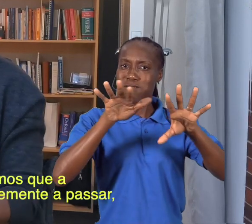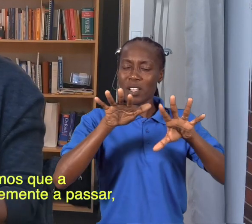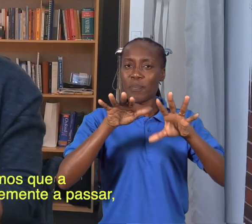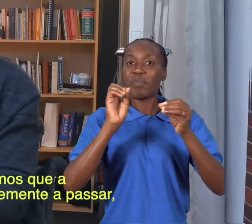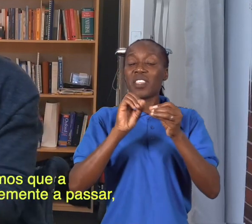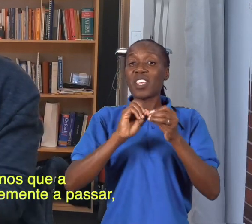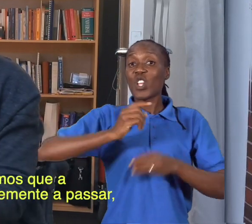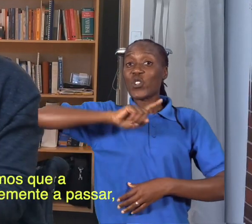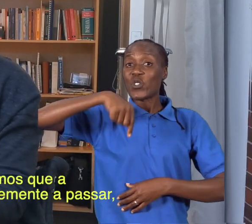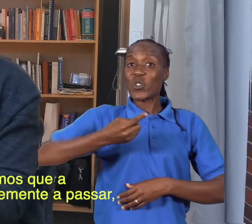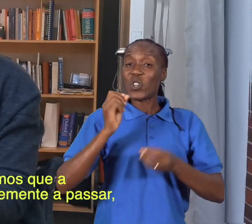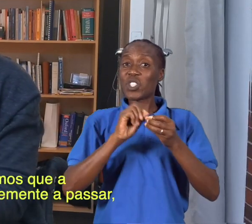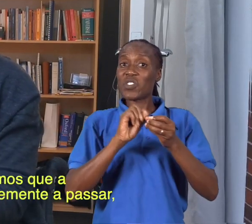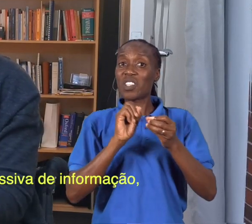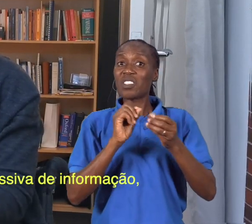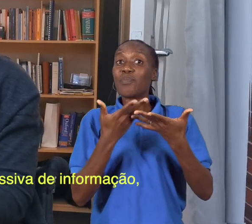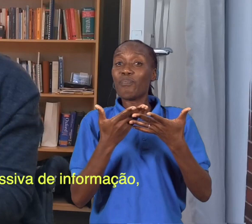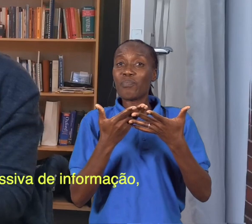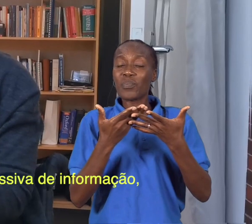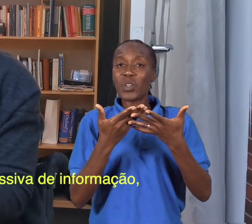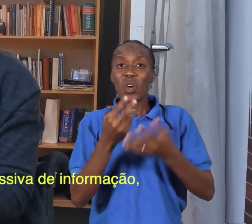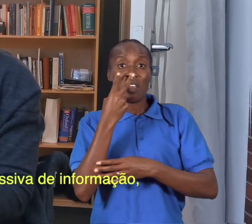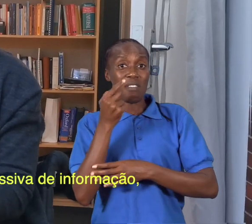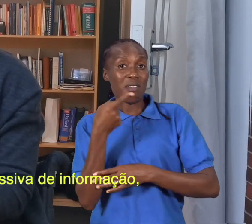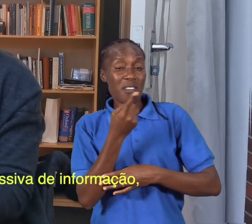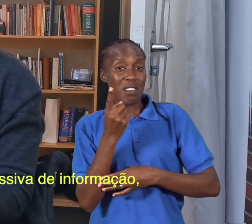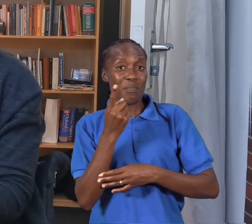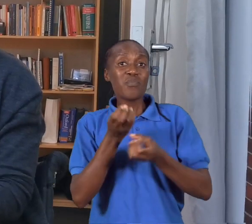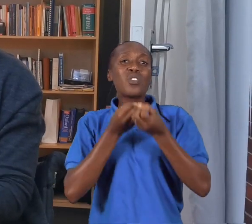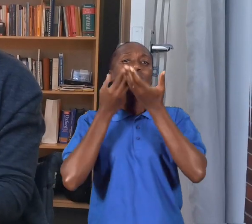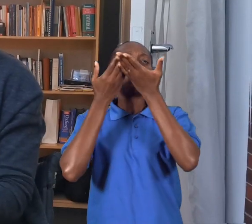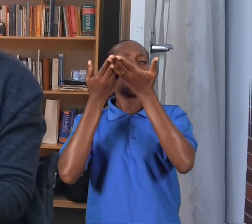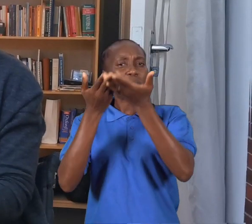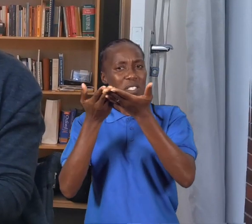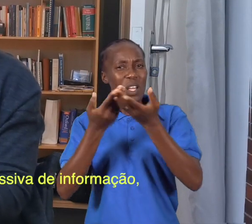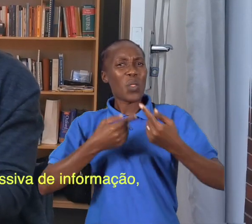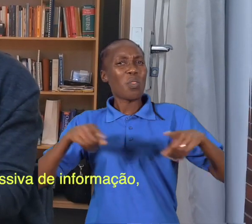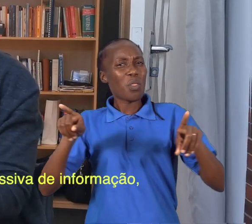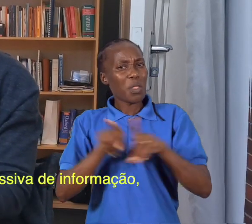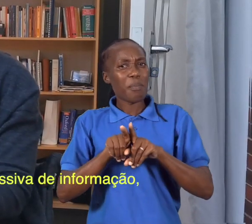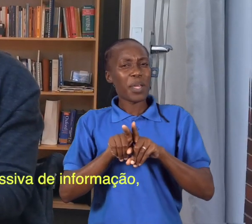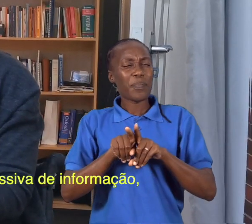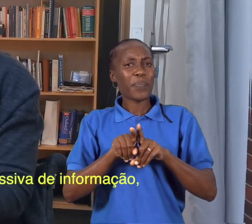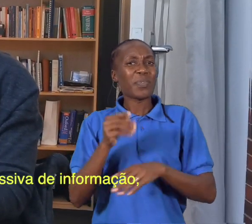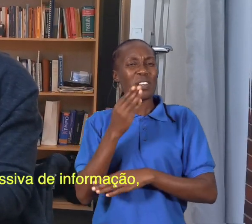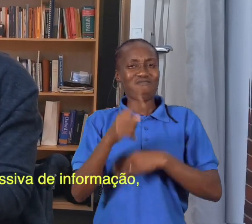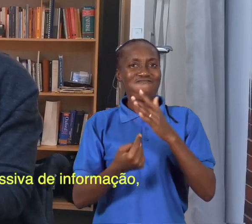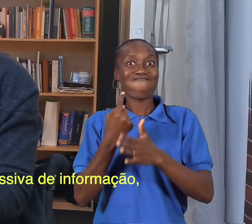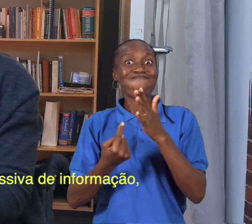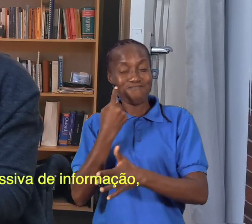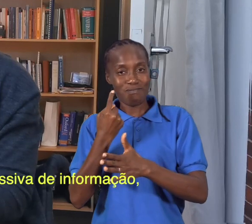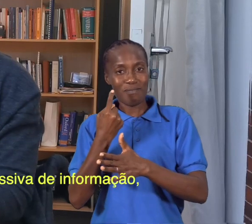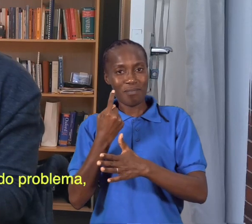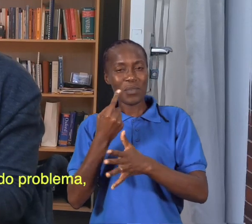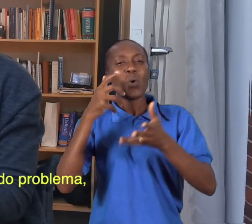está constantemente a passar. Então, se nós formos à busca, existe uma busca excessiva de informação,